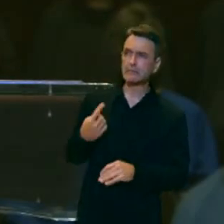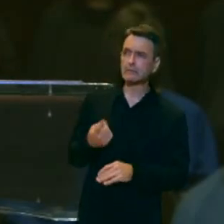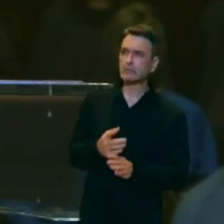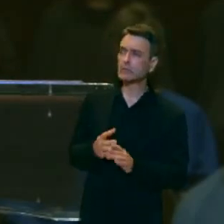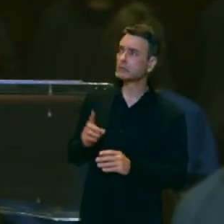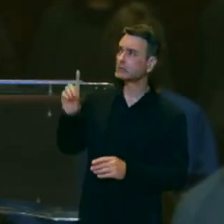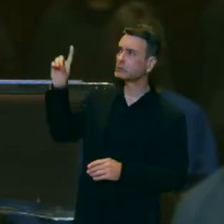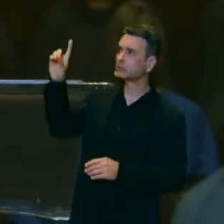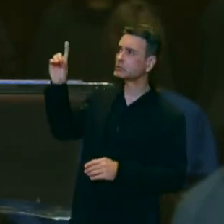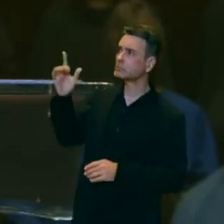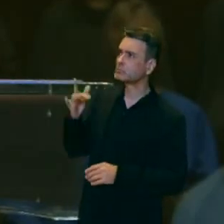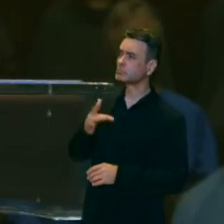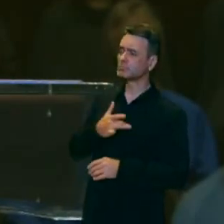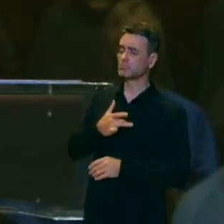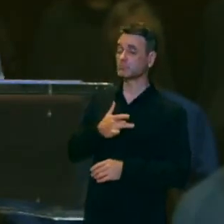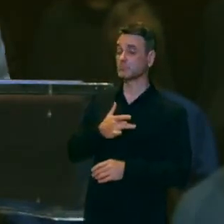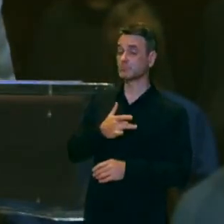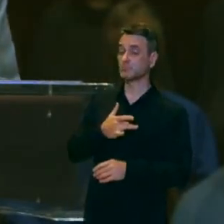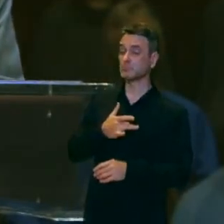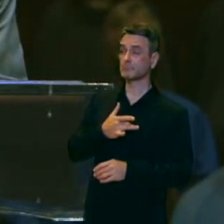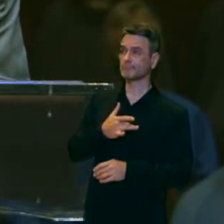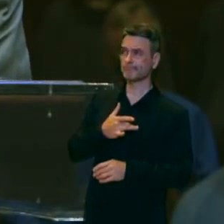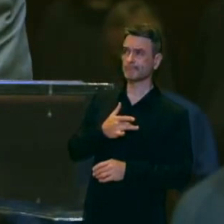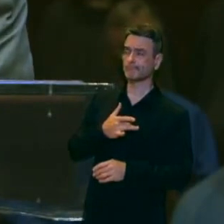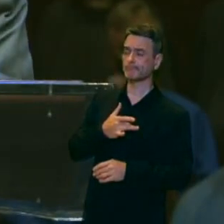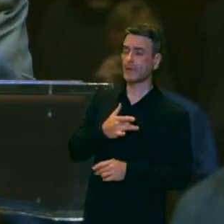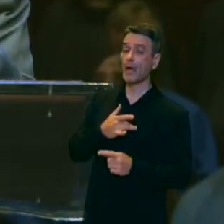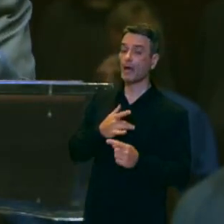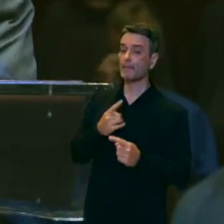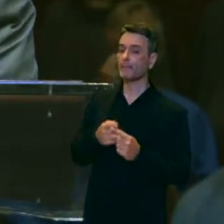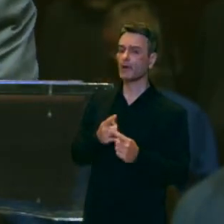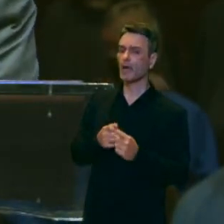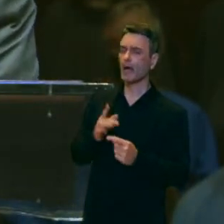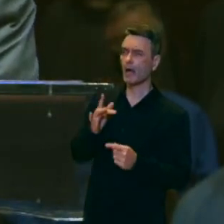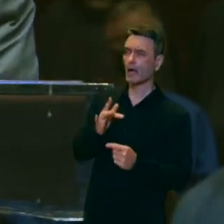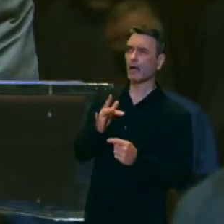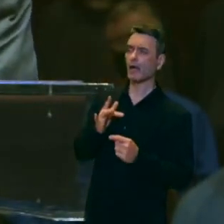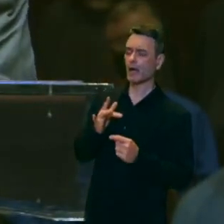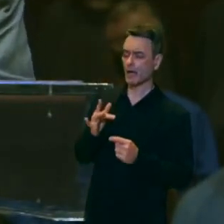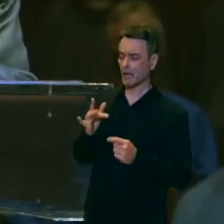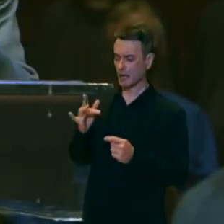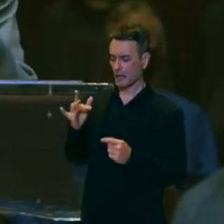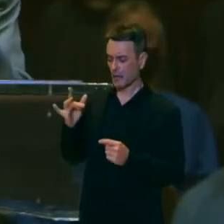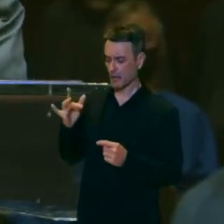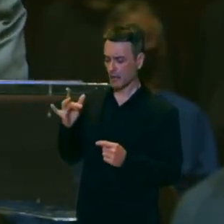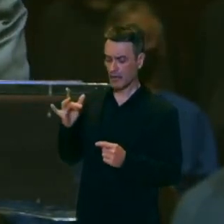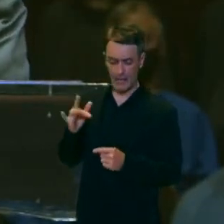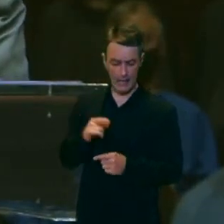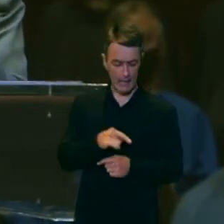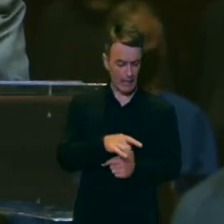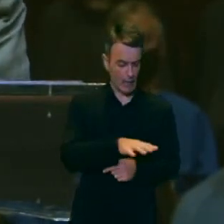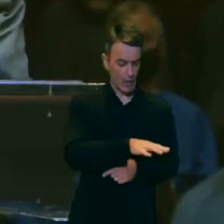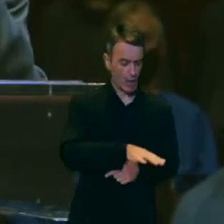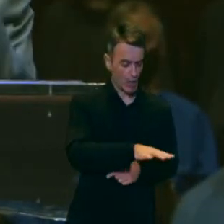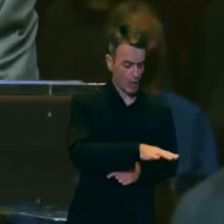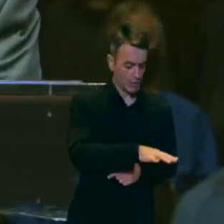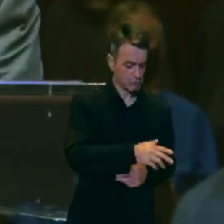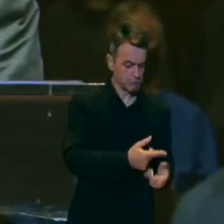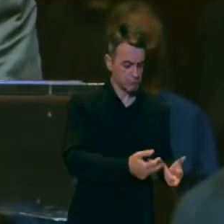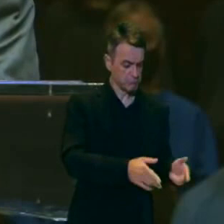Deus porque nós nos agarramos a esperanças humanas de algo novo que